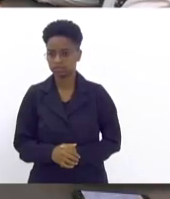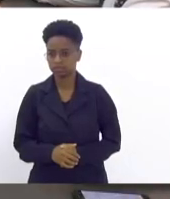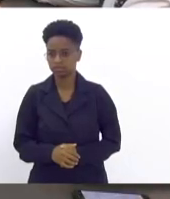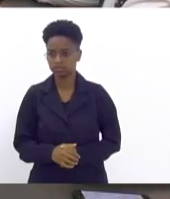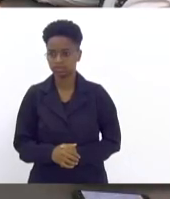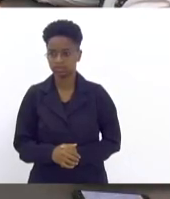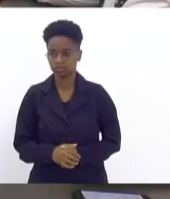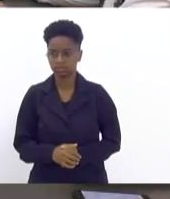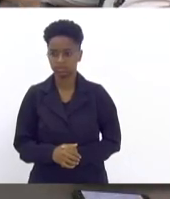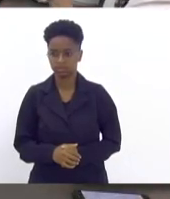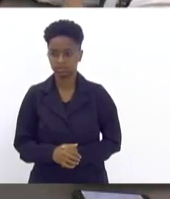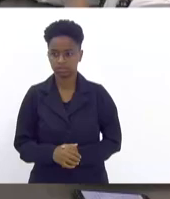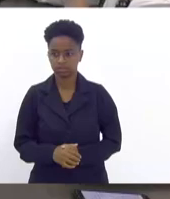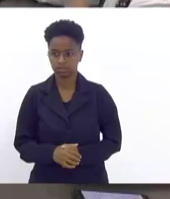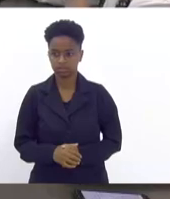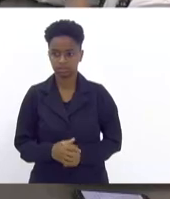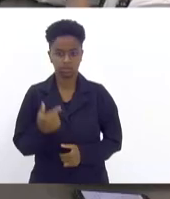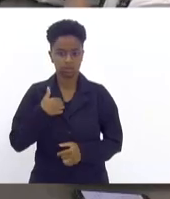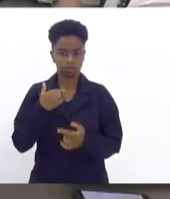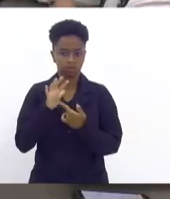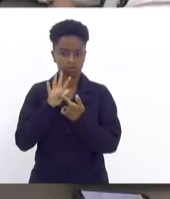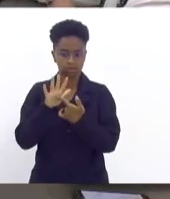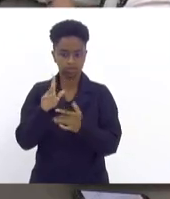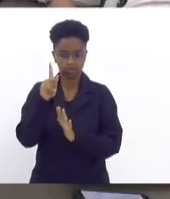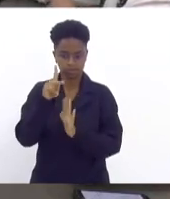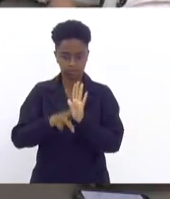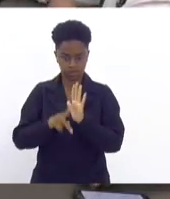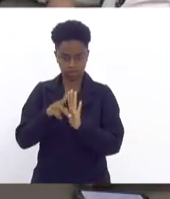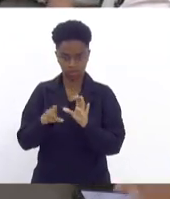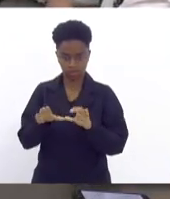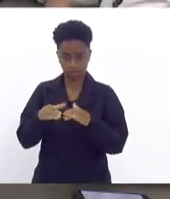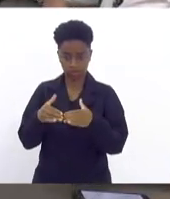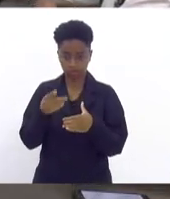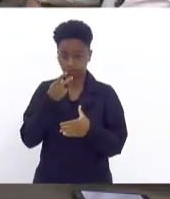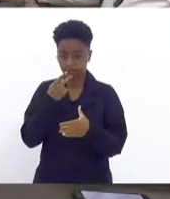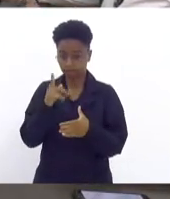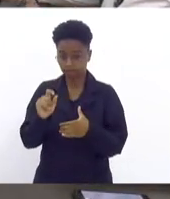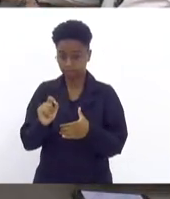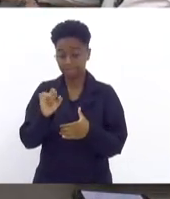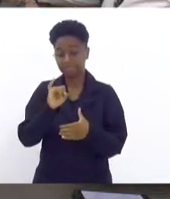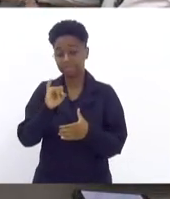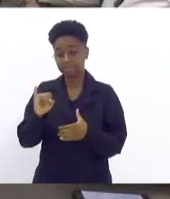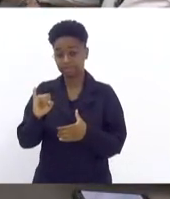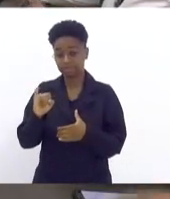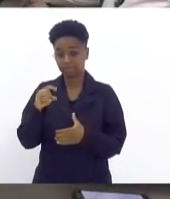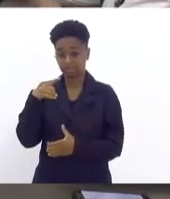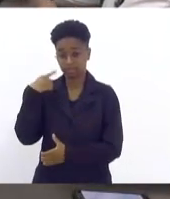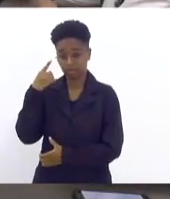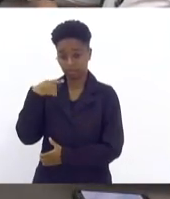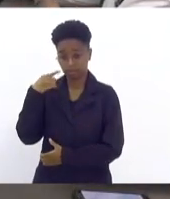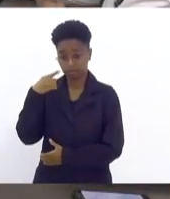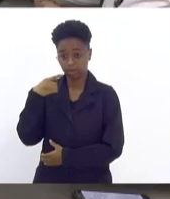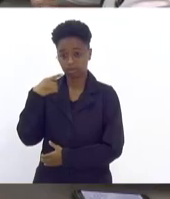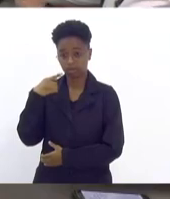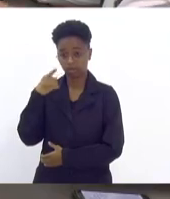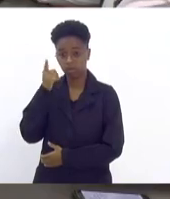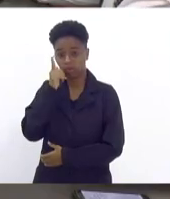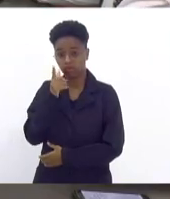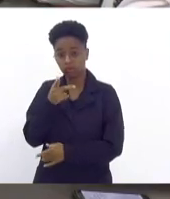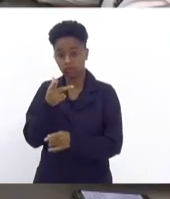um projeto de resolução, deputado Amorim, que diz o seguinte, que o deputado reeleito, os projetos dele